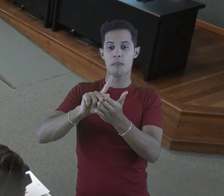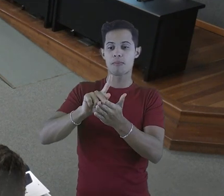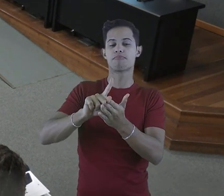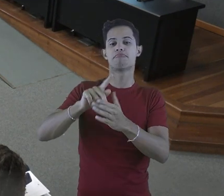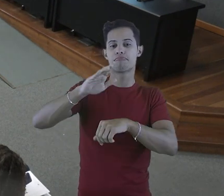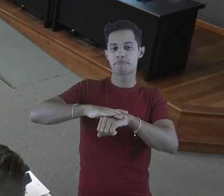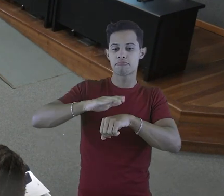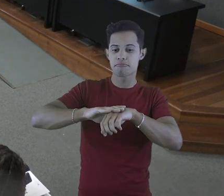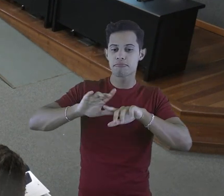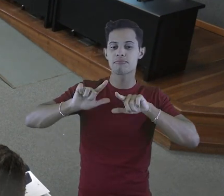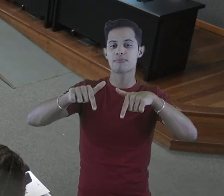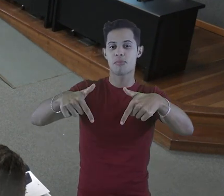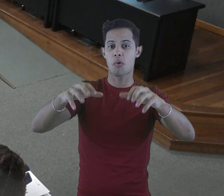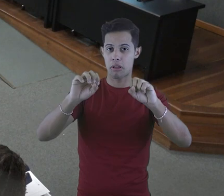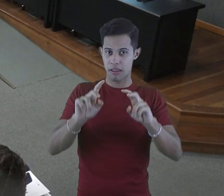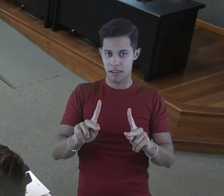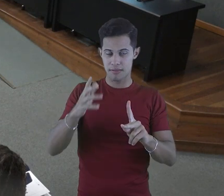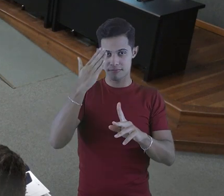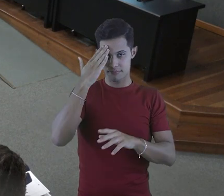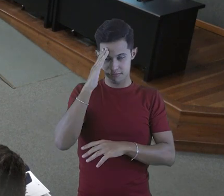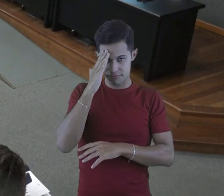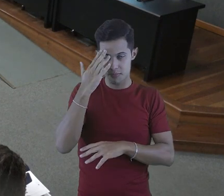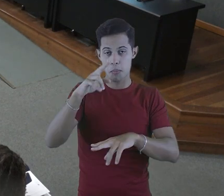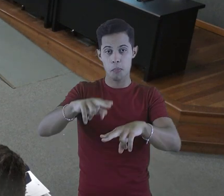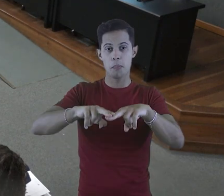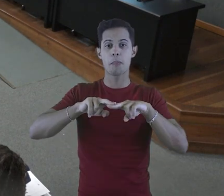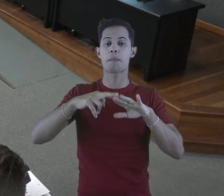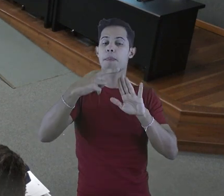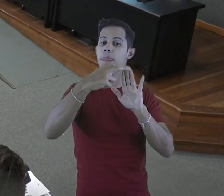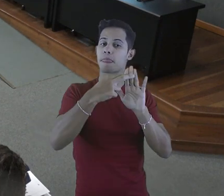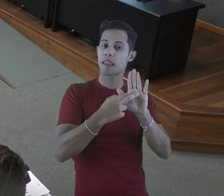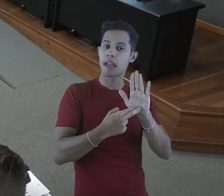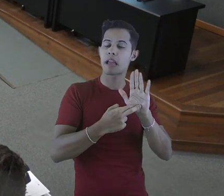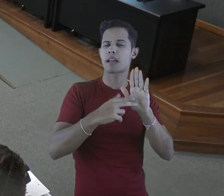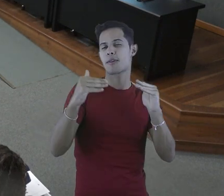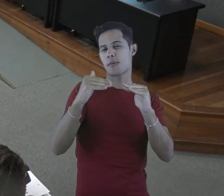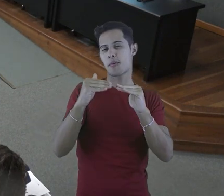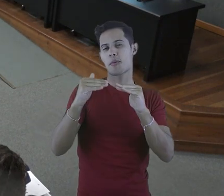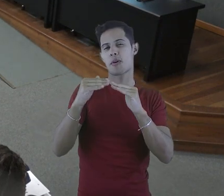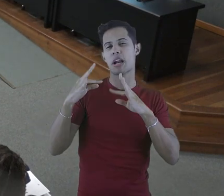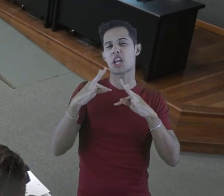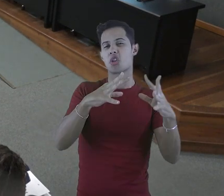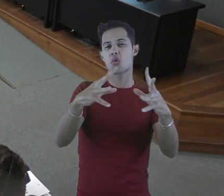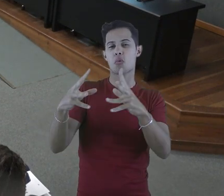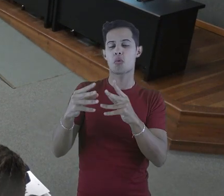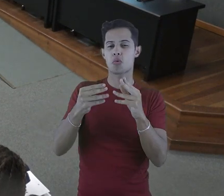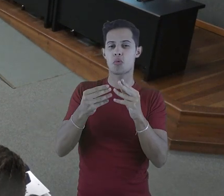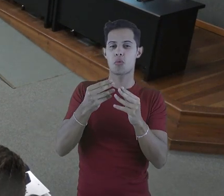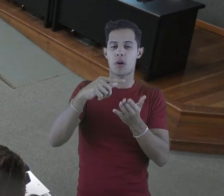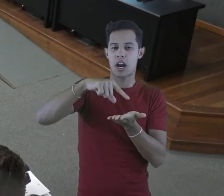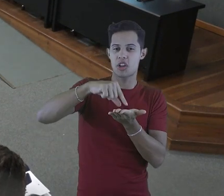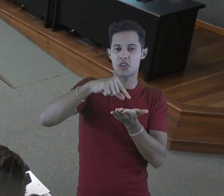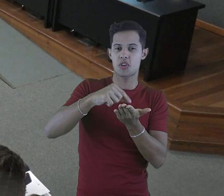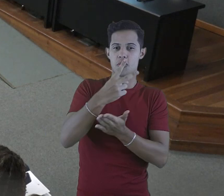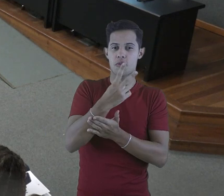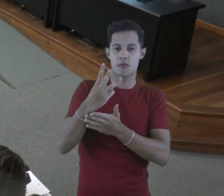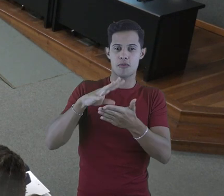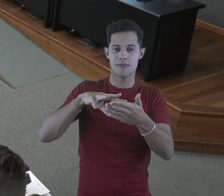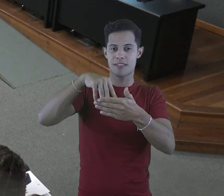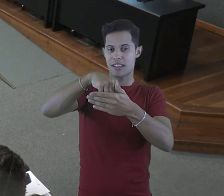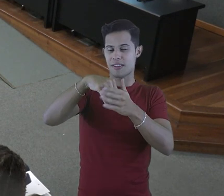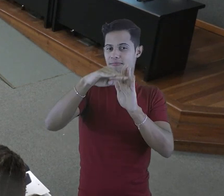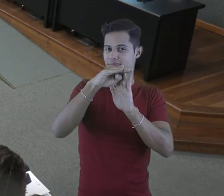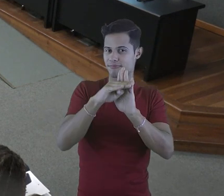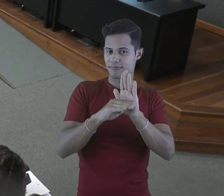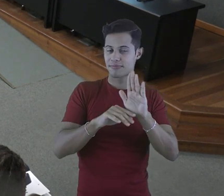competências legais que autorizaram o tratamento perfeito até aí então como regra concordam que quase tudo se enquadra no artigo